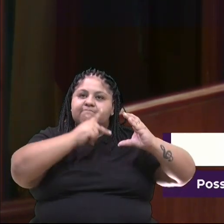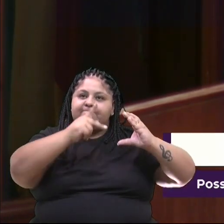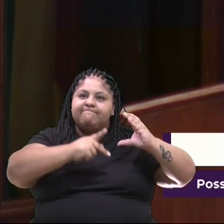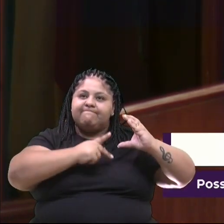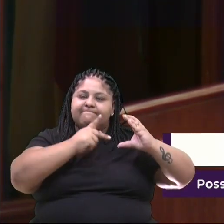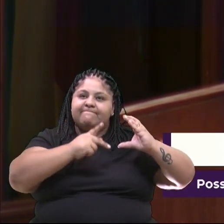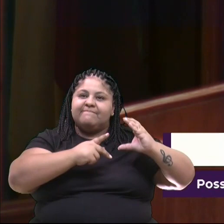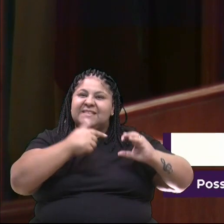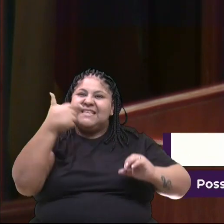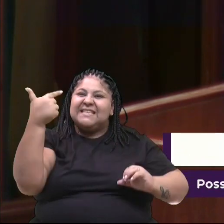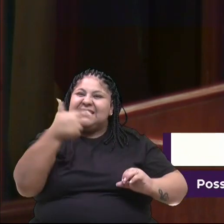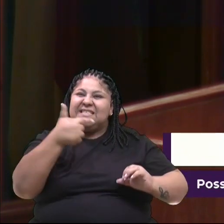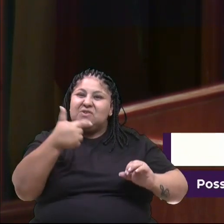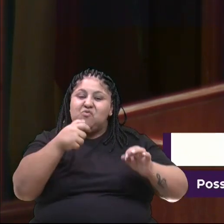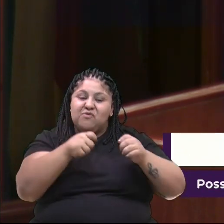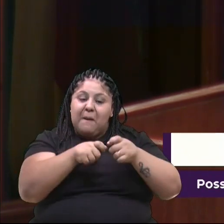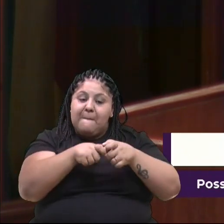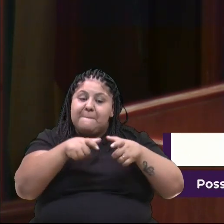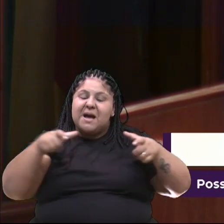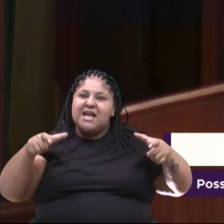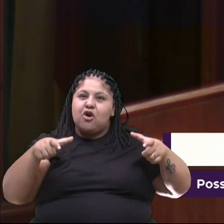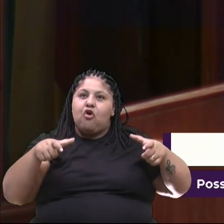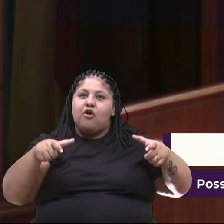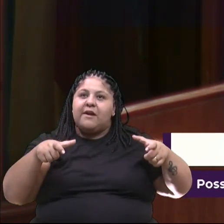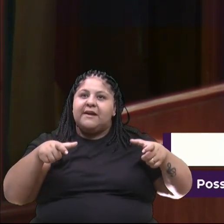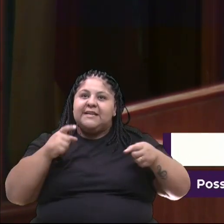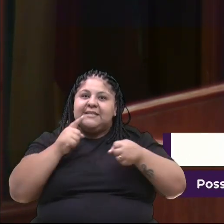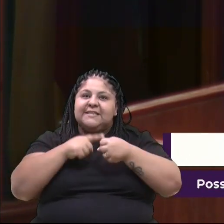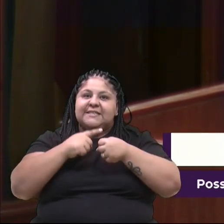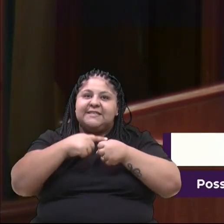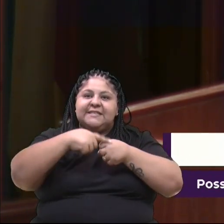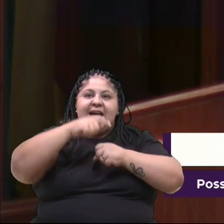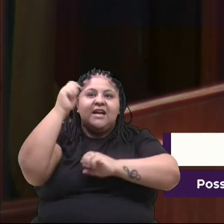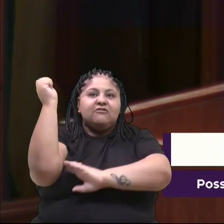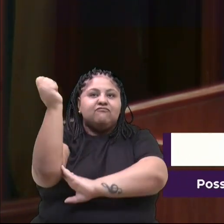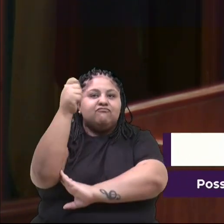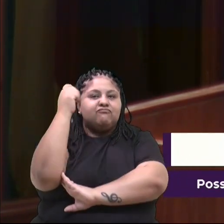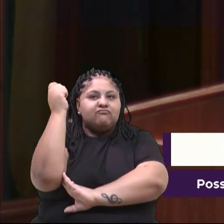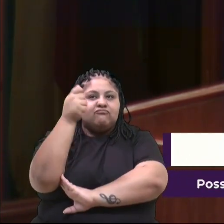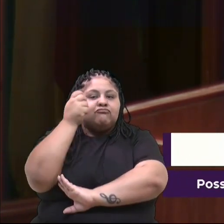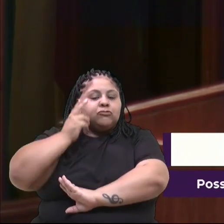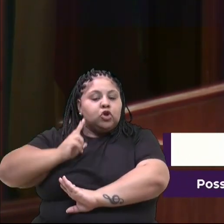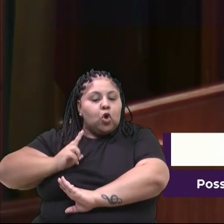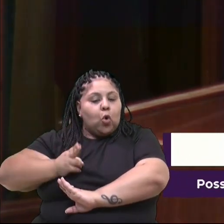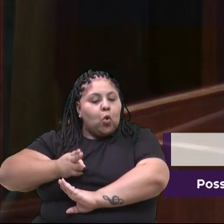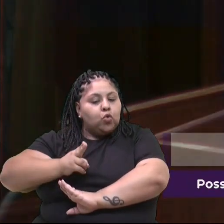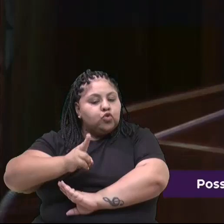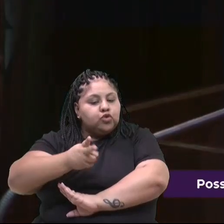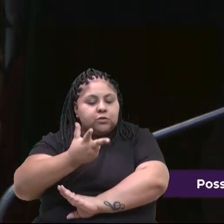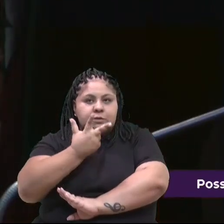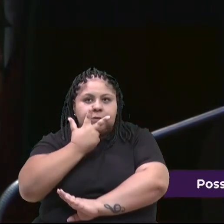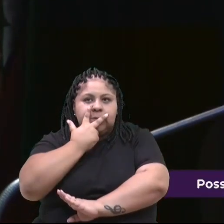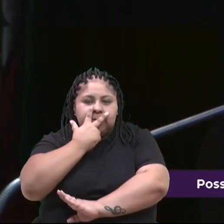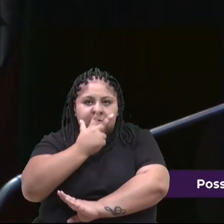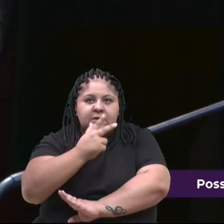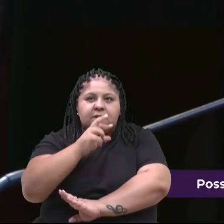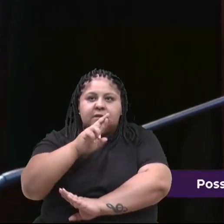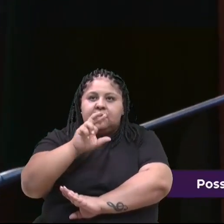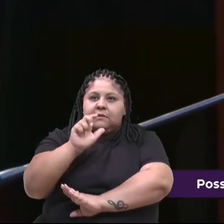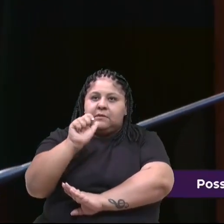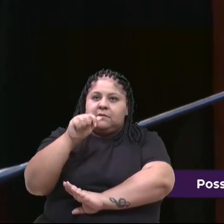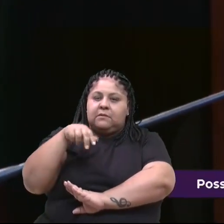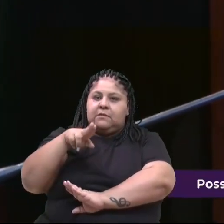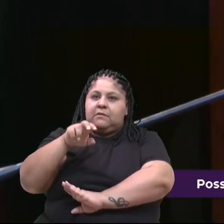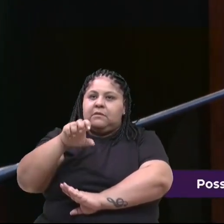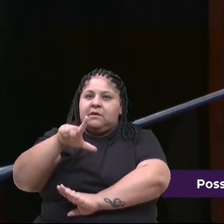da 2ª maior cidade do Rio Grande do Sul. Sigo aqui os passos de Raquel Graziotin,